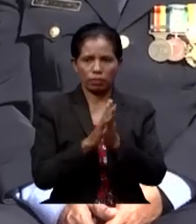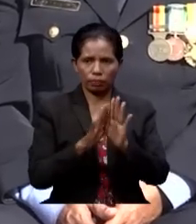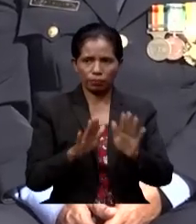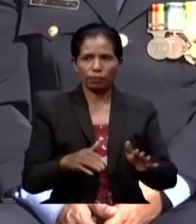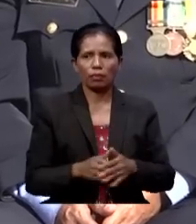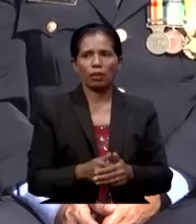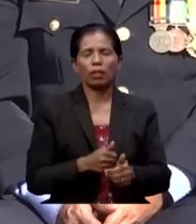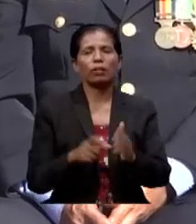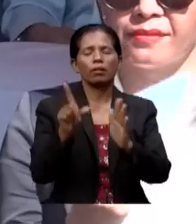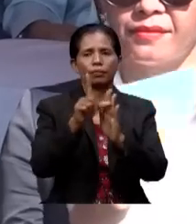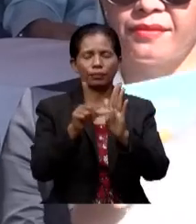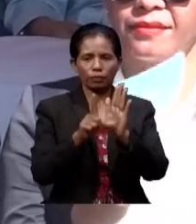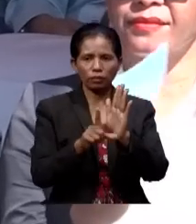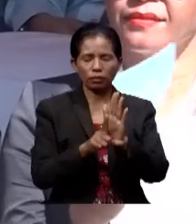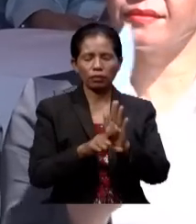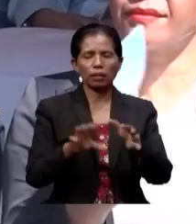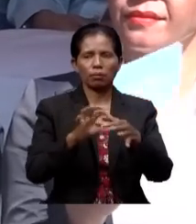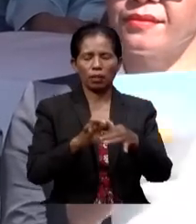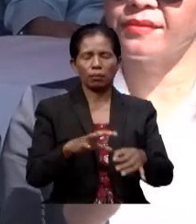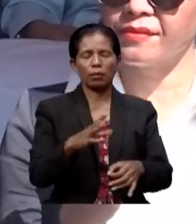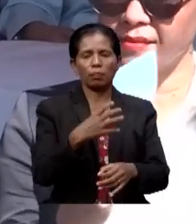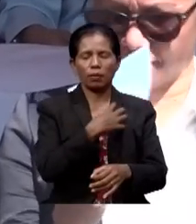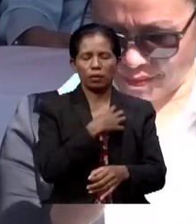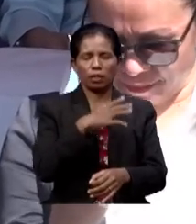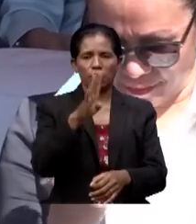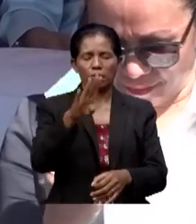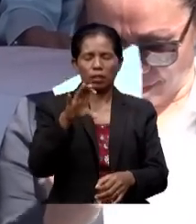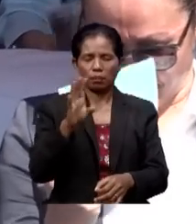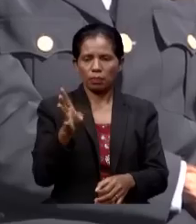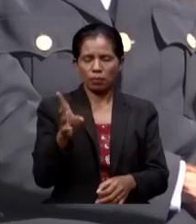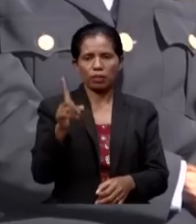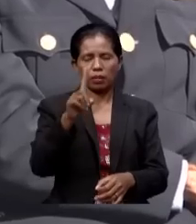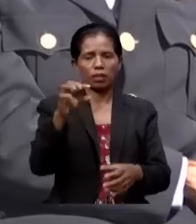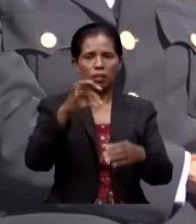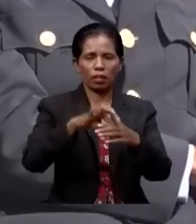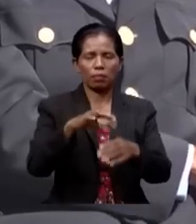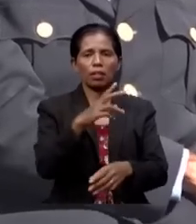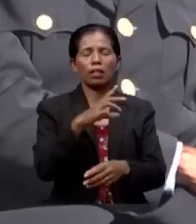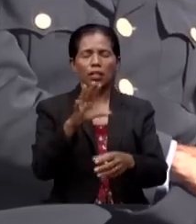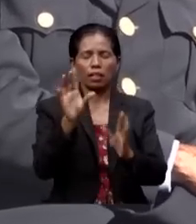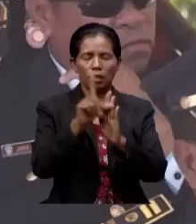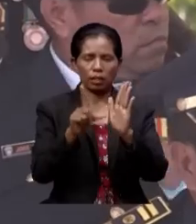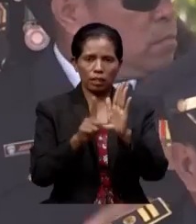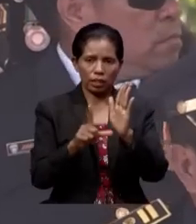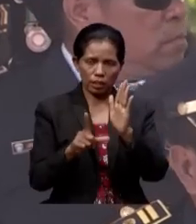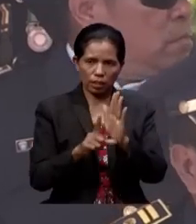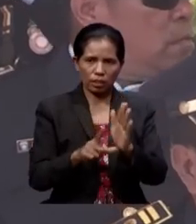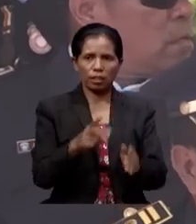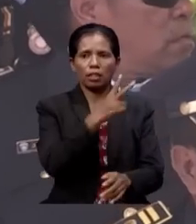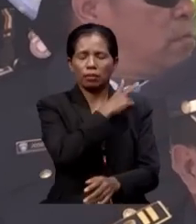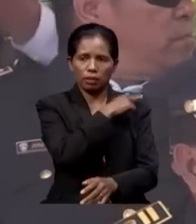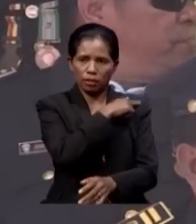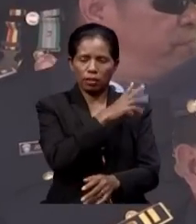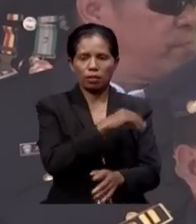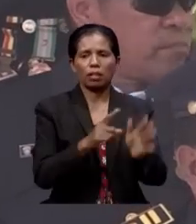lista promosaun de BGMN asesa membro polisia neng atusat hatun resingida. Tamai ha lista promosaun di Vija, usi komando jeral PNTL, nebe hato